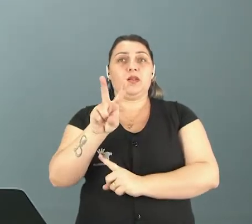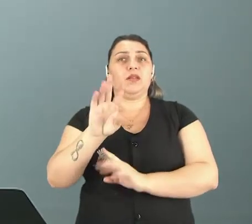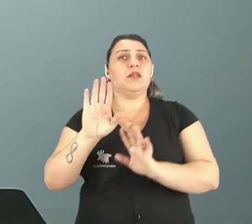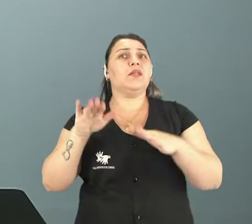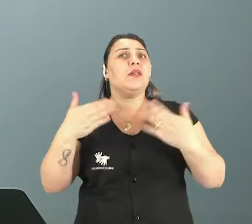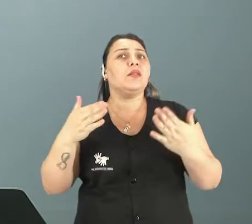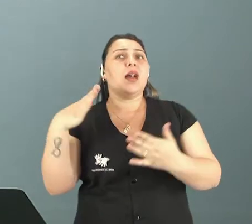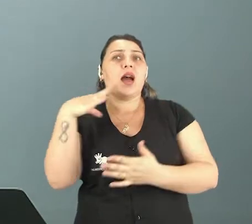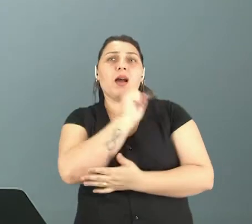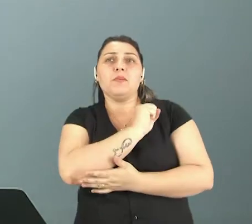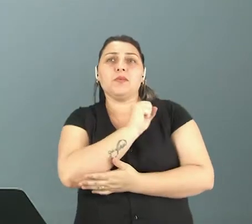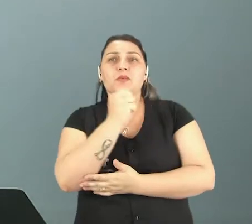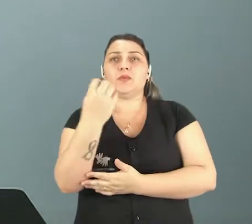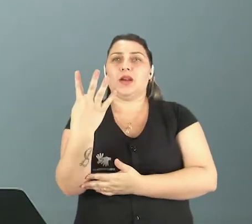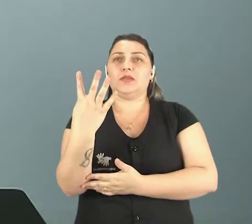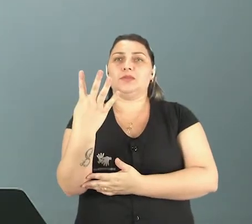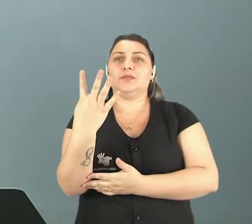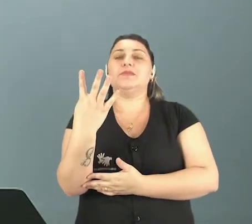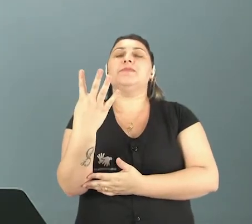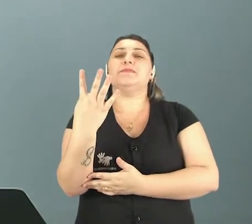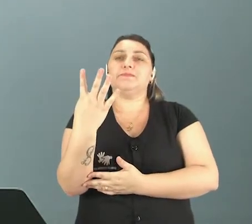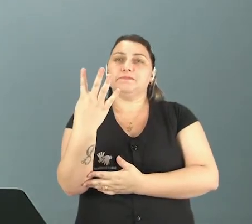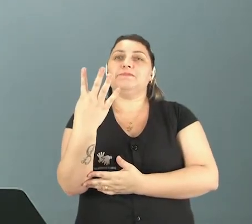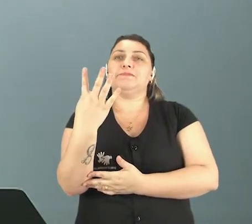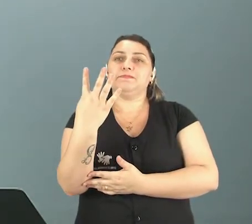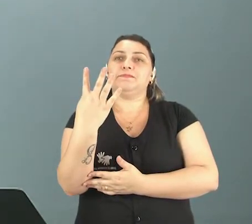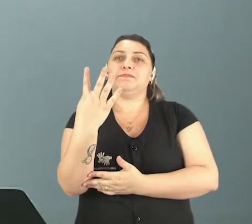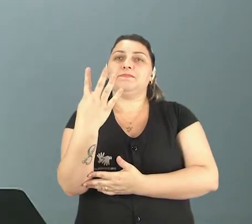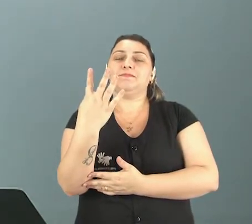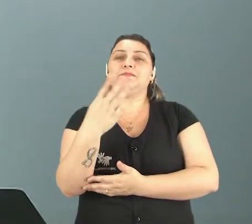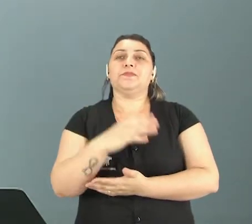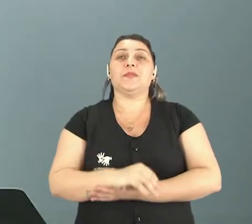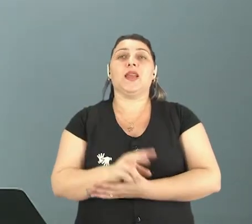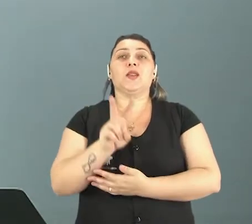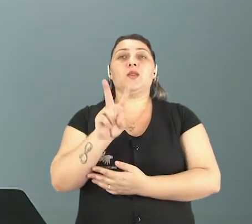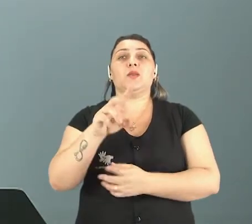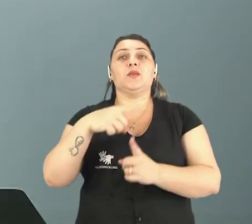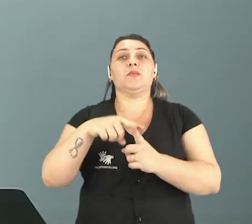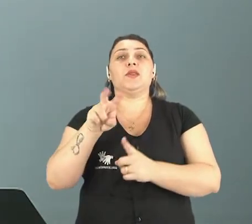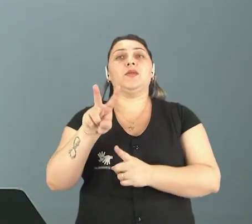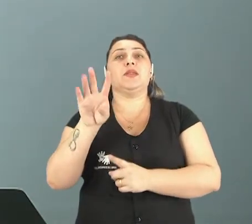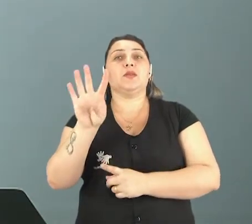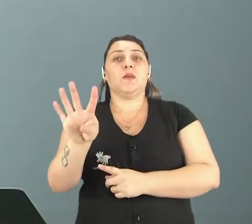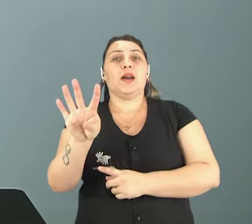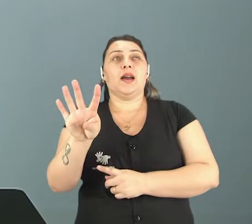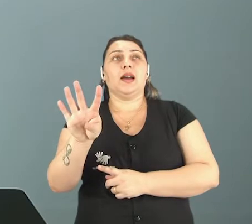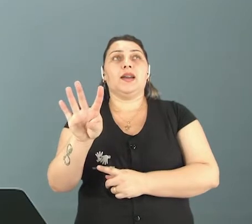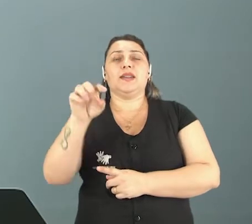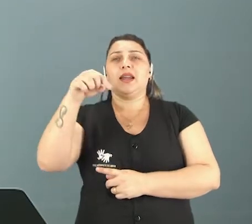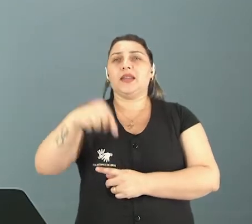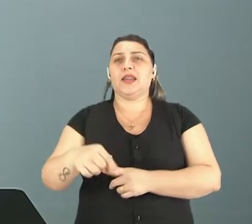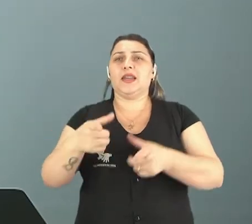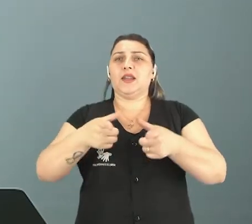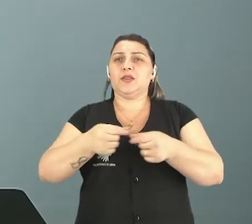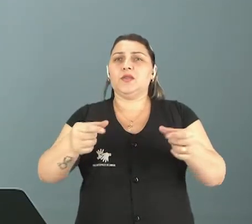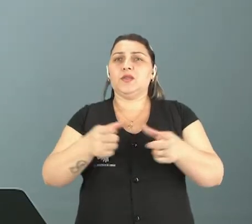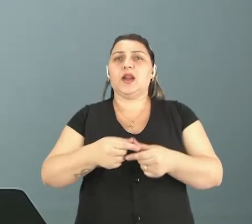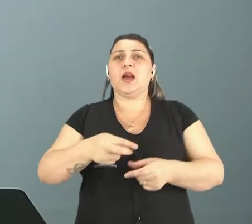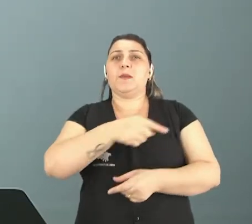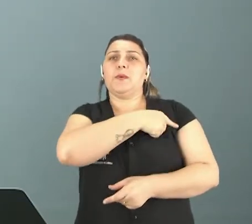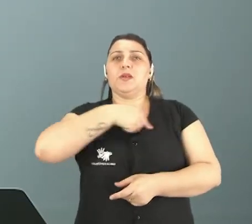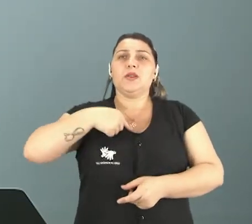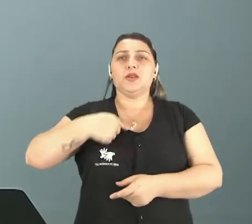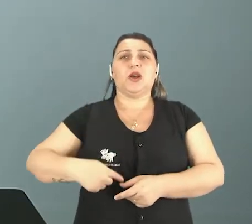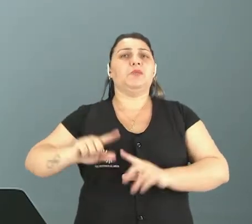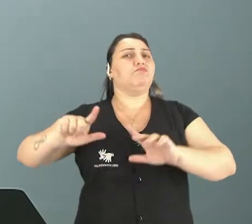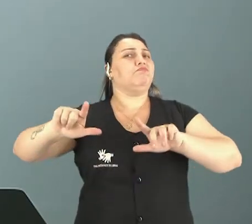quanto? Rapidinho, 4, isso mesmo. E 2 mais 2 é 4 aqui no Japão, na China, em